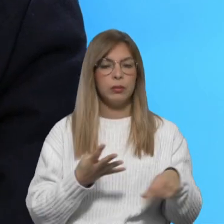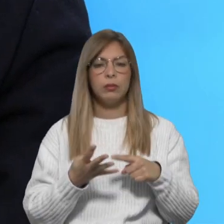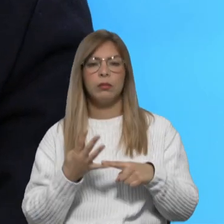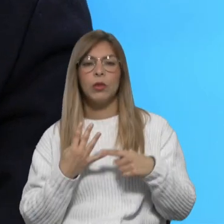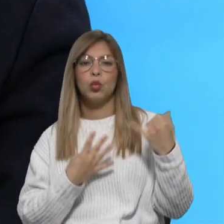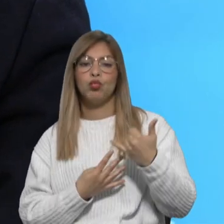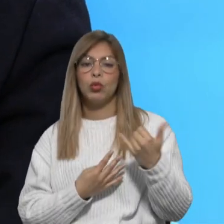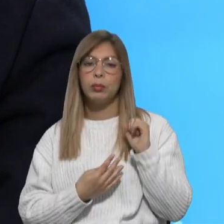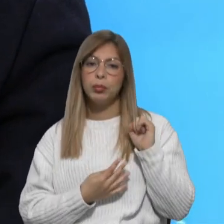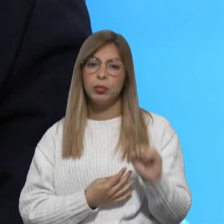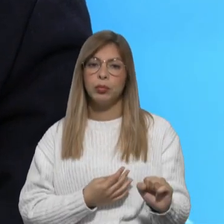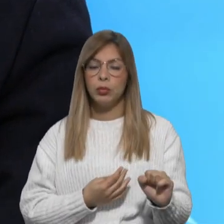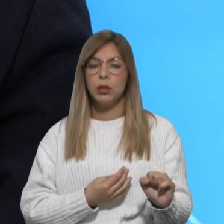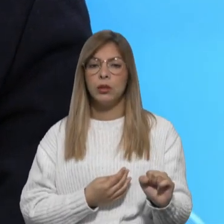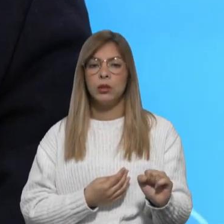painel,